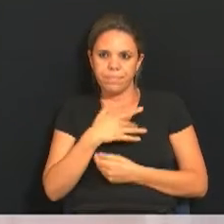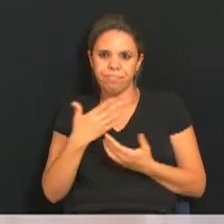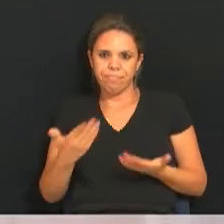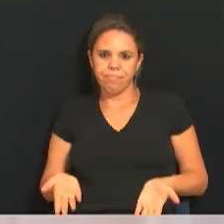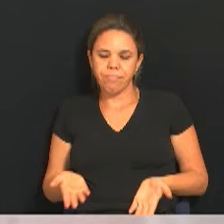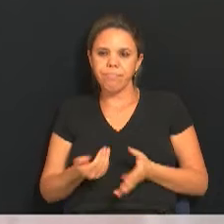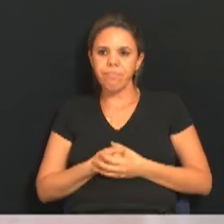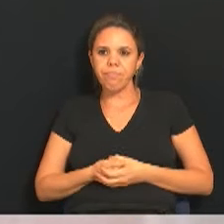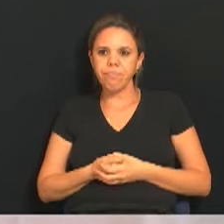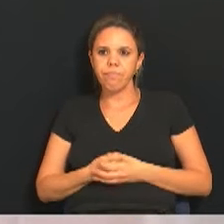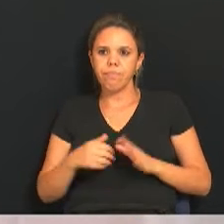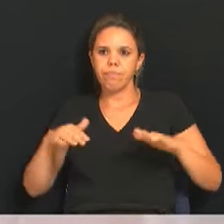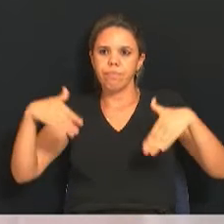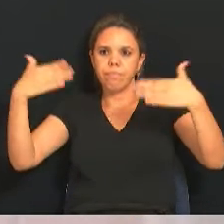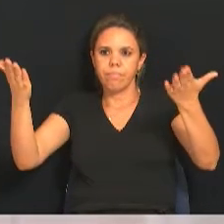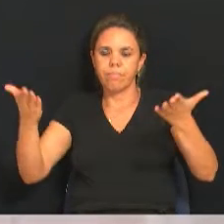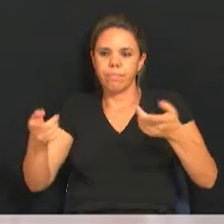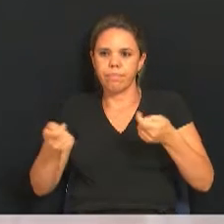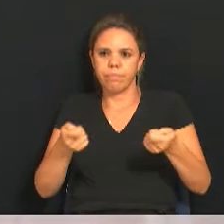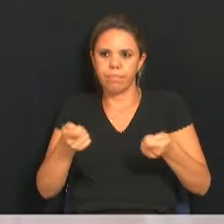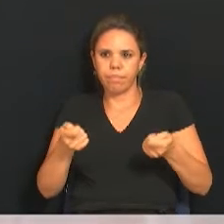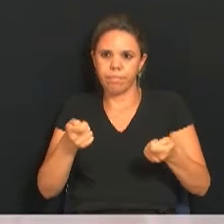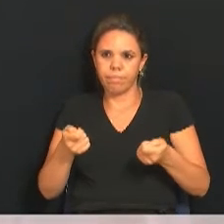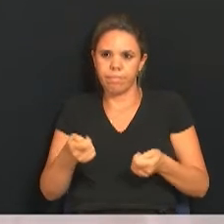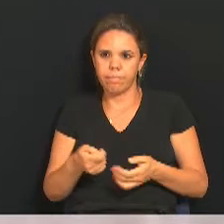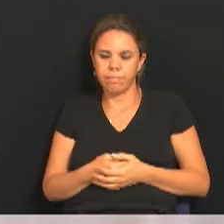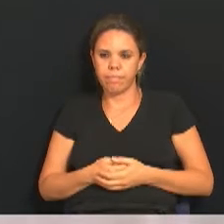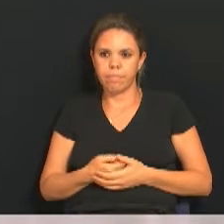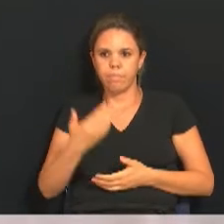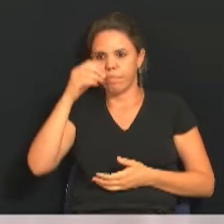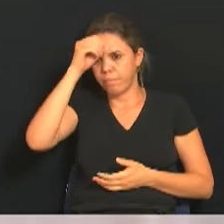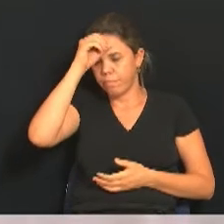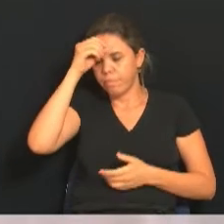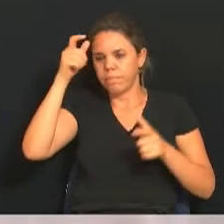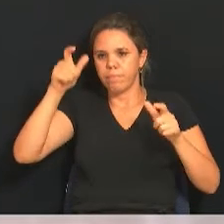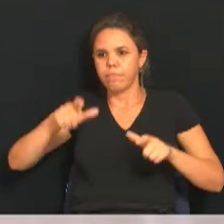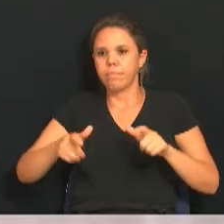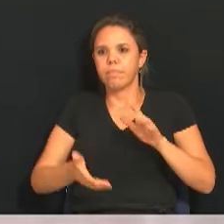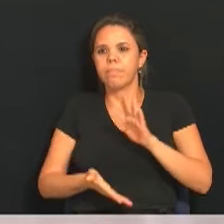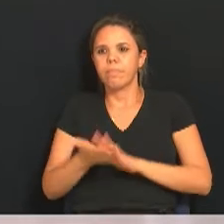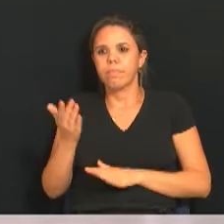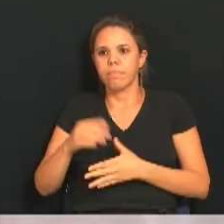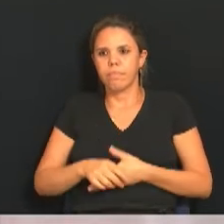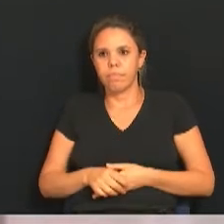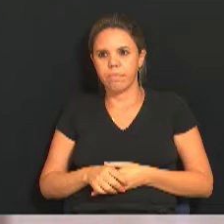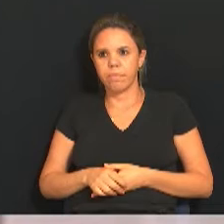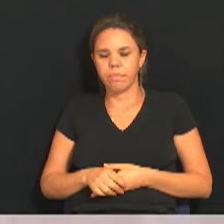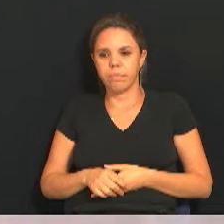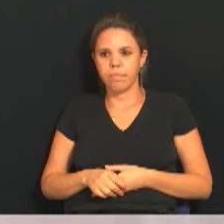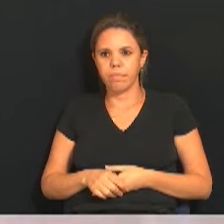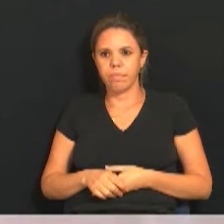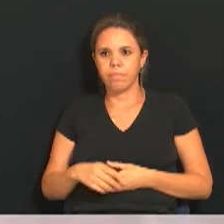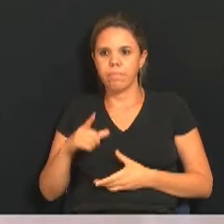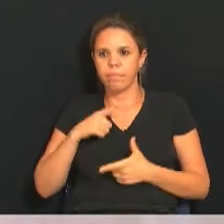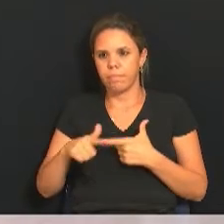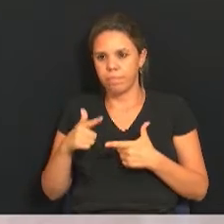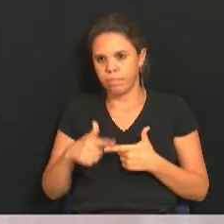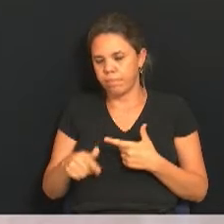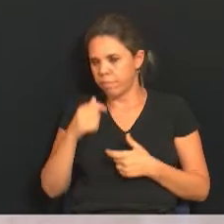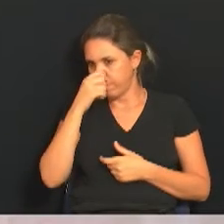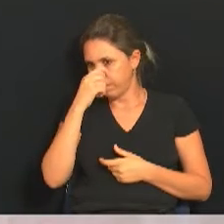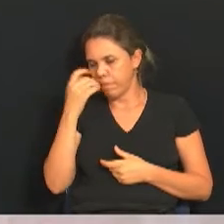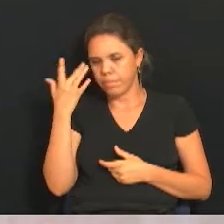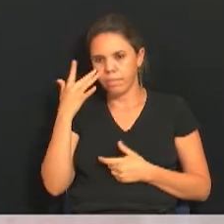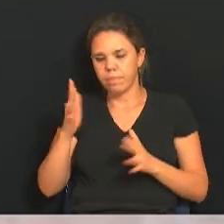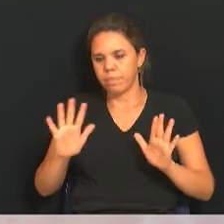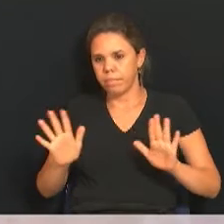e fora até do controle da entidade, a gente não vai saber de que local saiu. A gente sabe que vai ter o problema, mas não vai ter